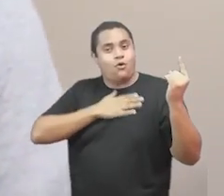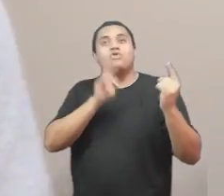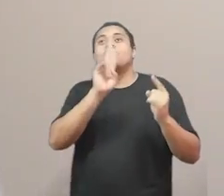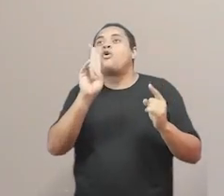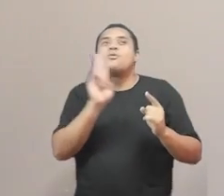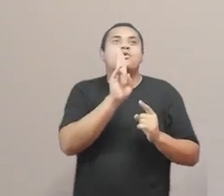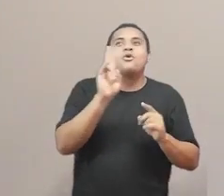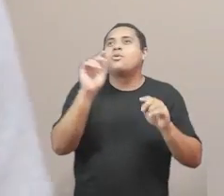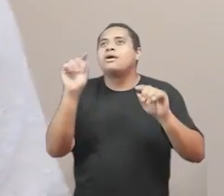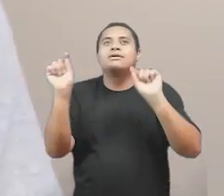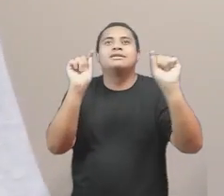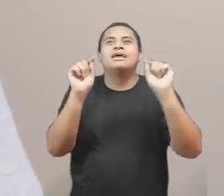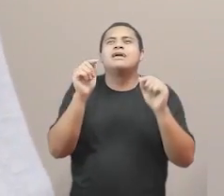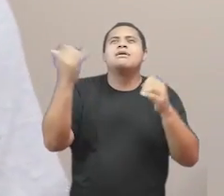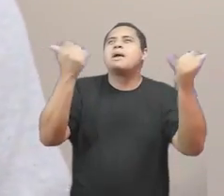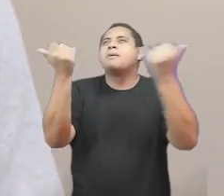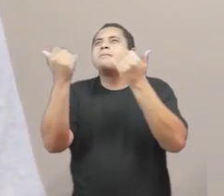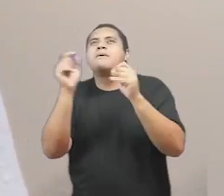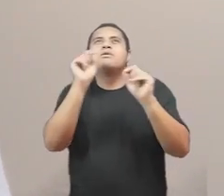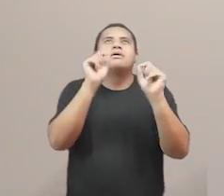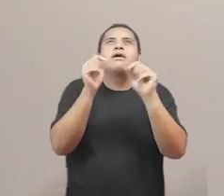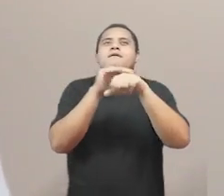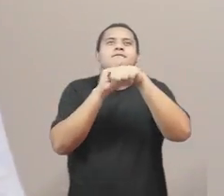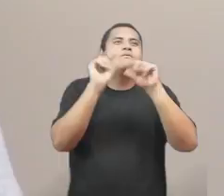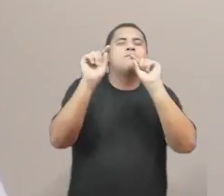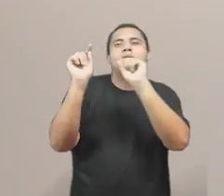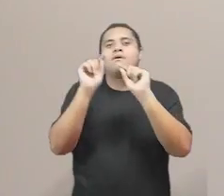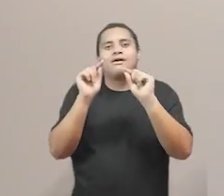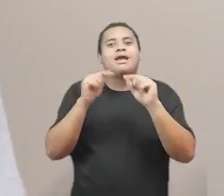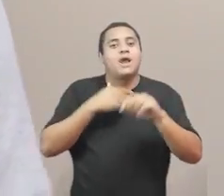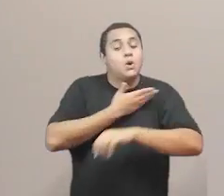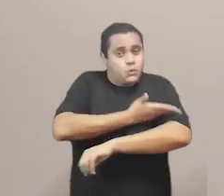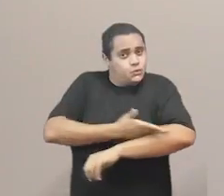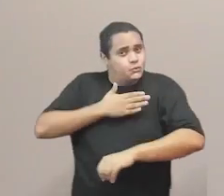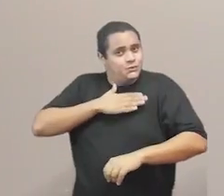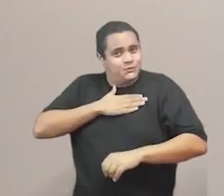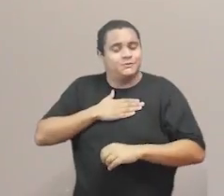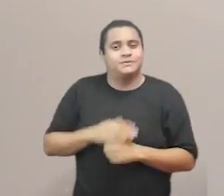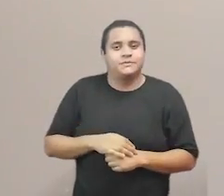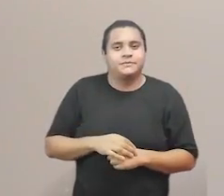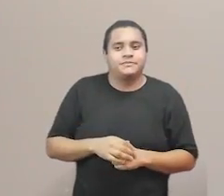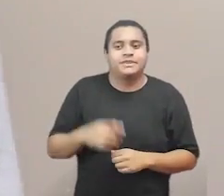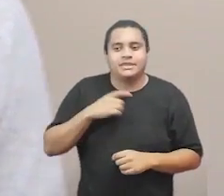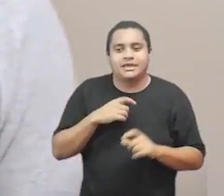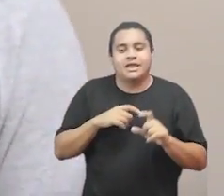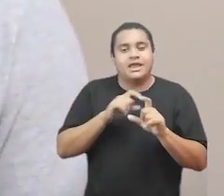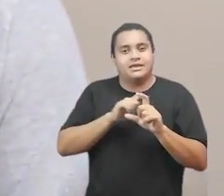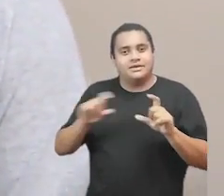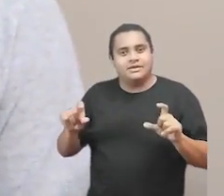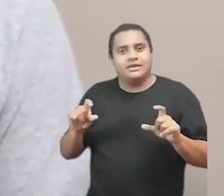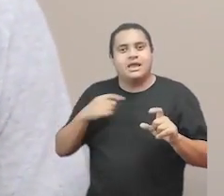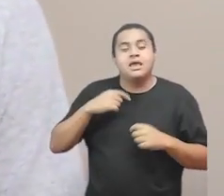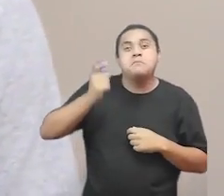Lá vem o meu rotular eles pra ter clareza de quem tá conversando agora aqui dentro. Ah, é fulano e ciclano, ok. A famosa frase de Descartes, o